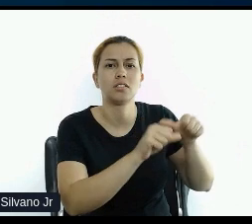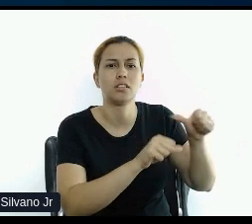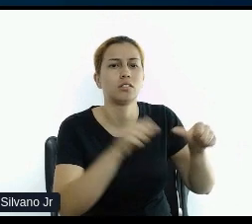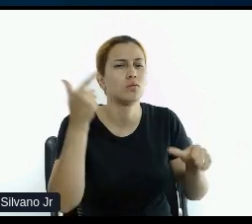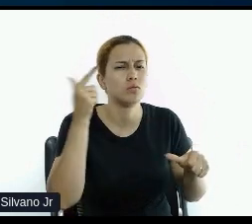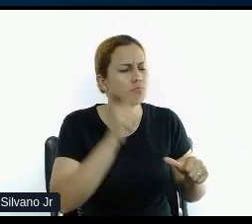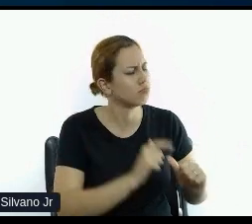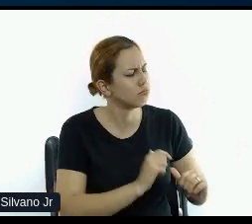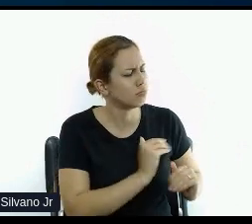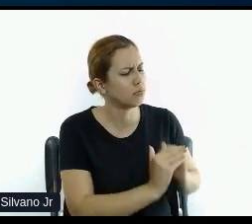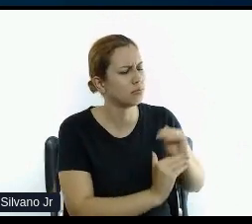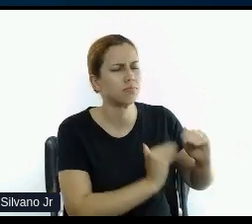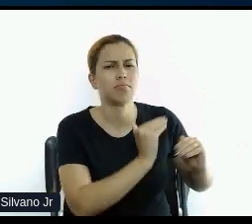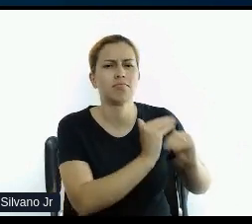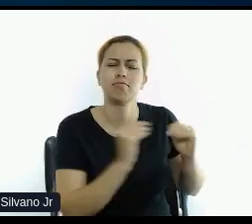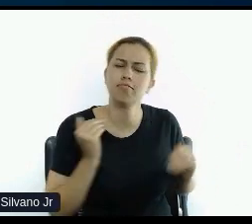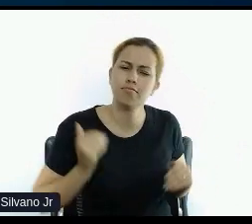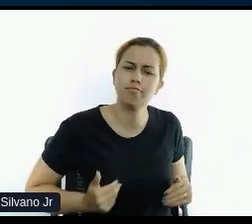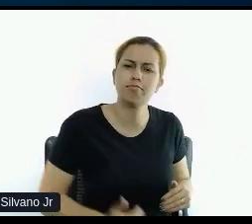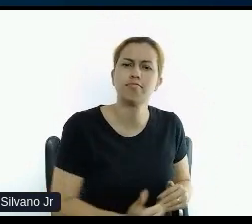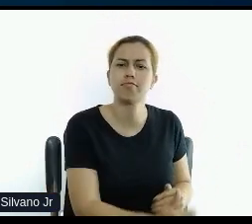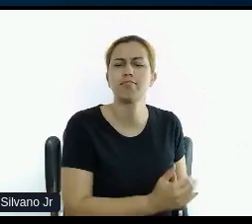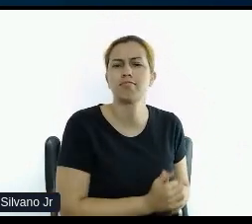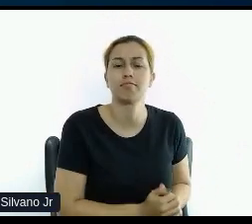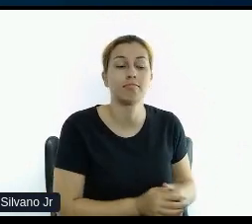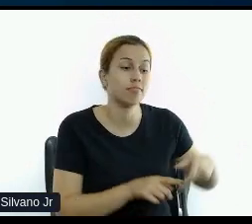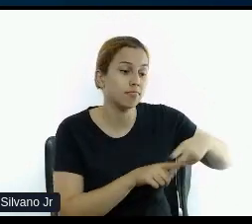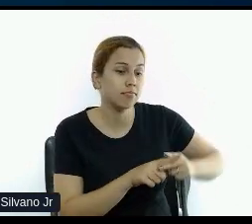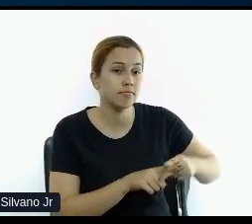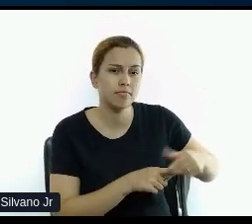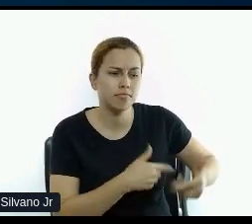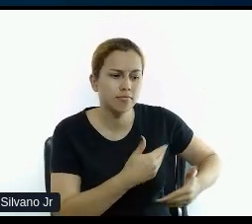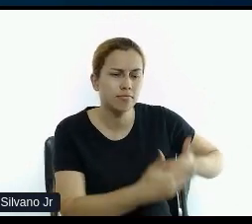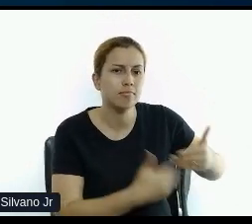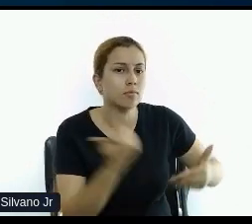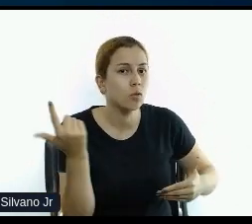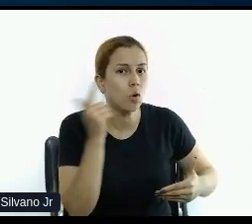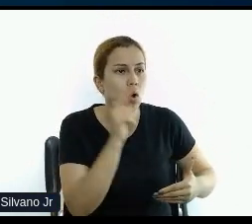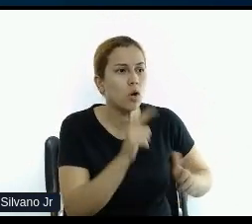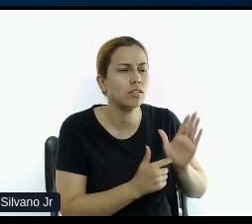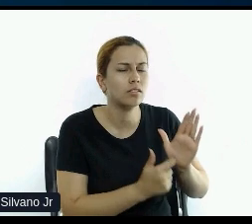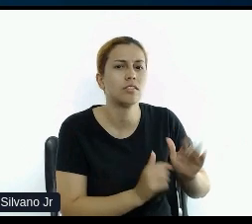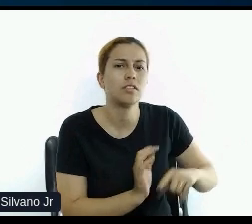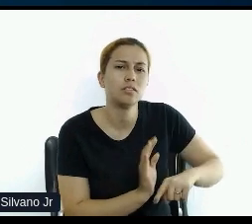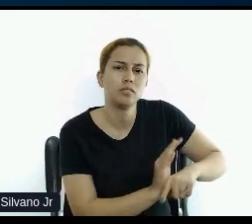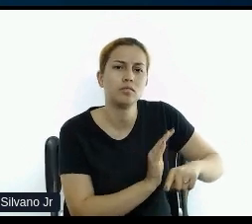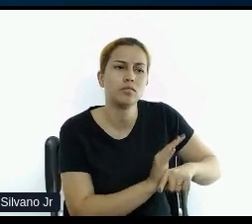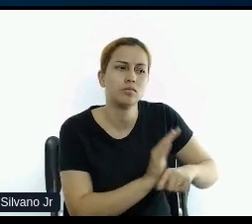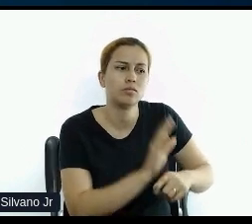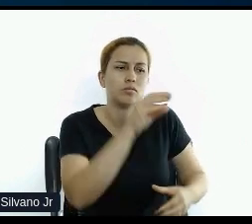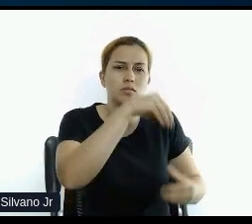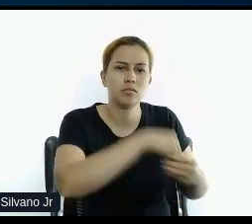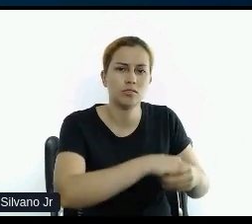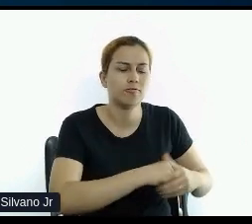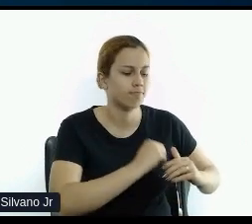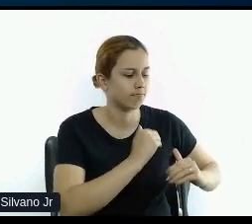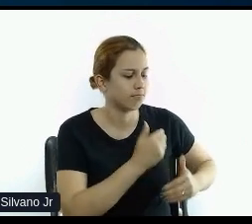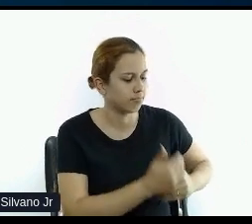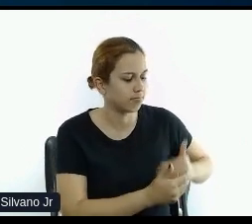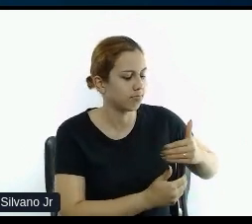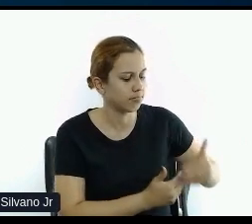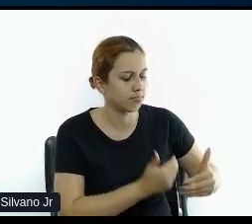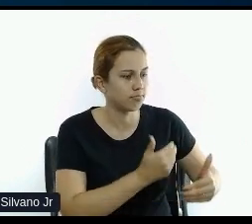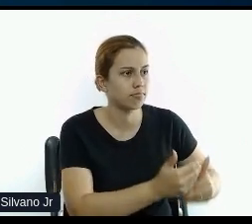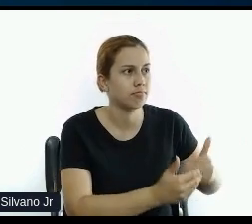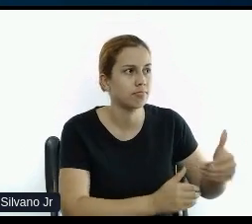evoluir. E essas ferramentas podem, sim, ser muito úteis a estar nos ajudando dentro desse processo de transformação